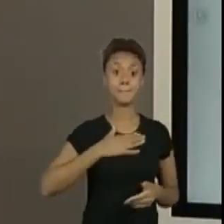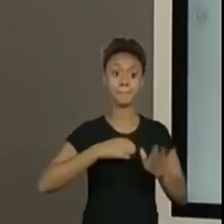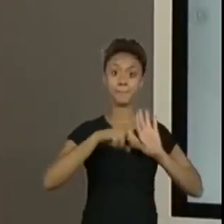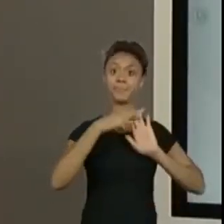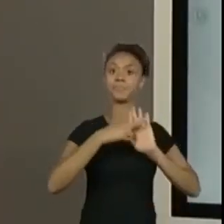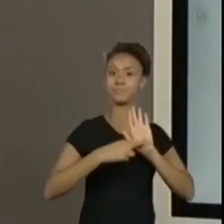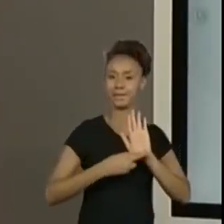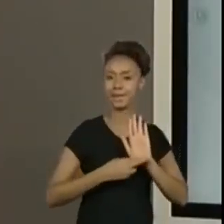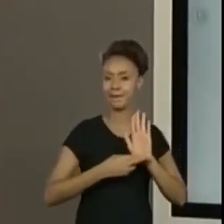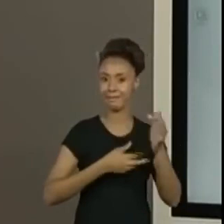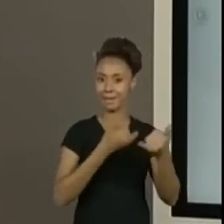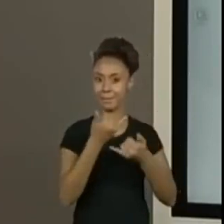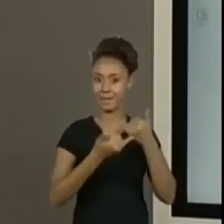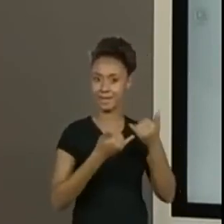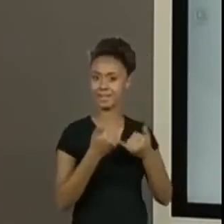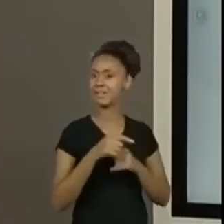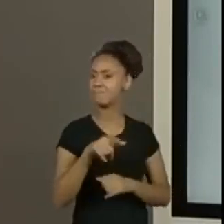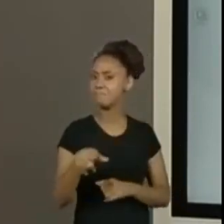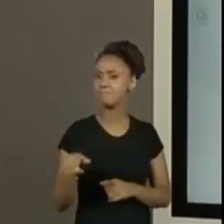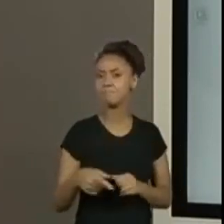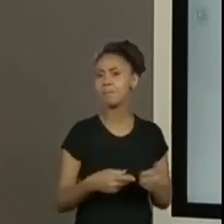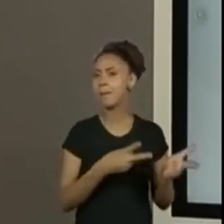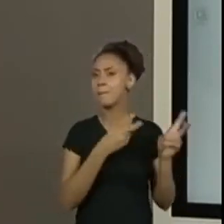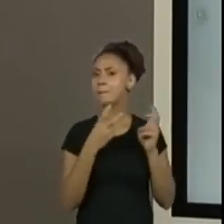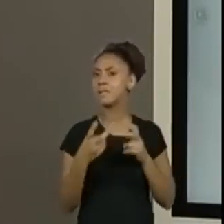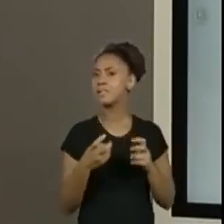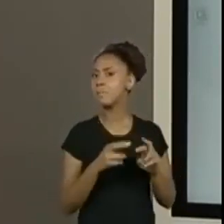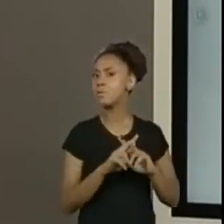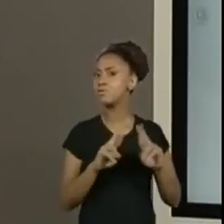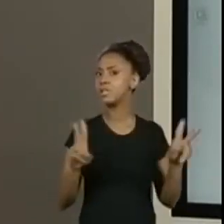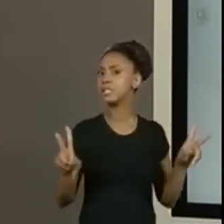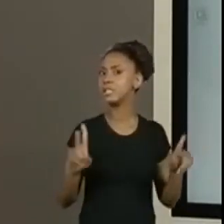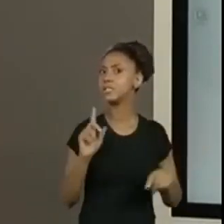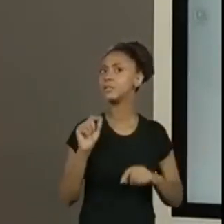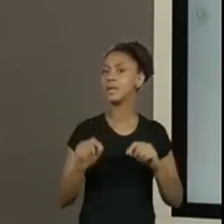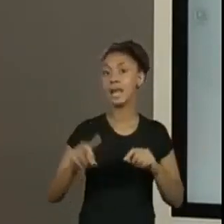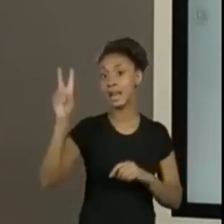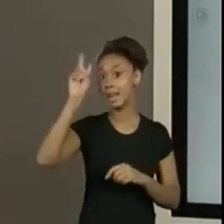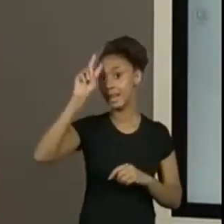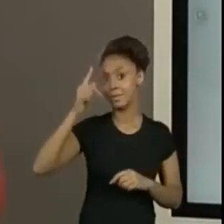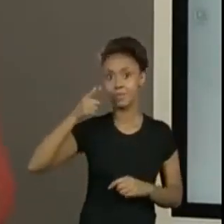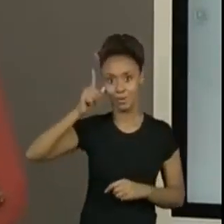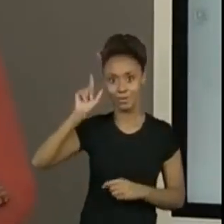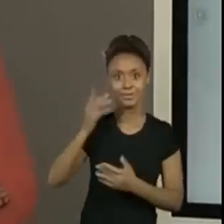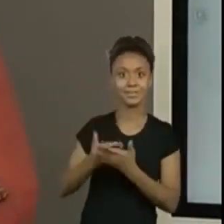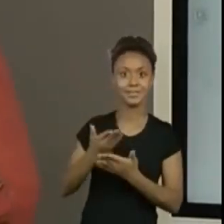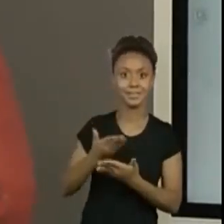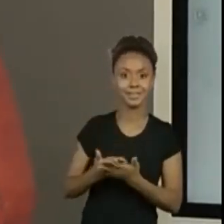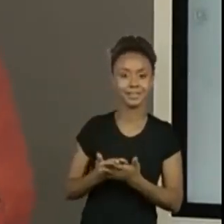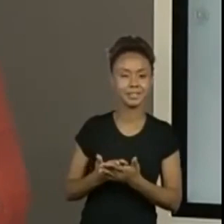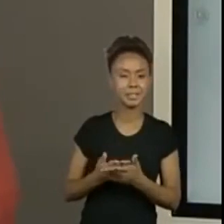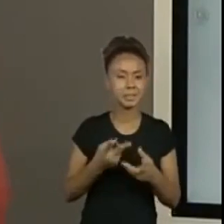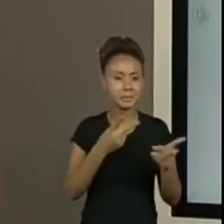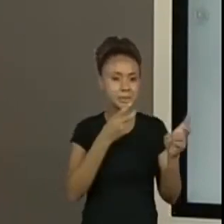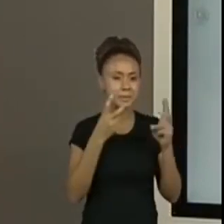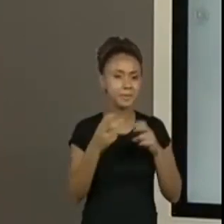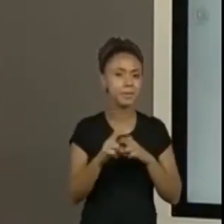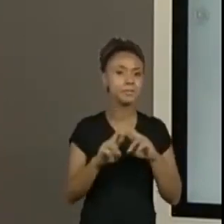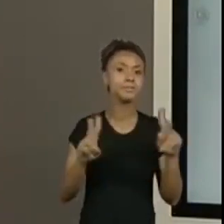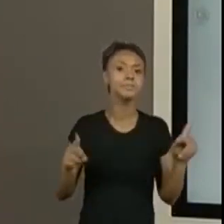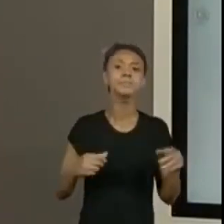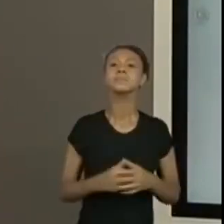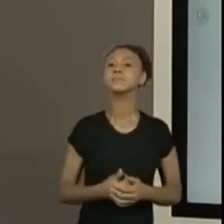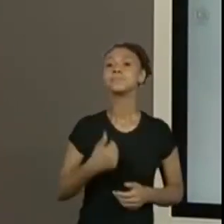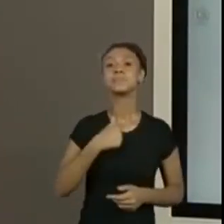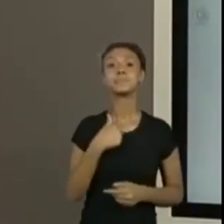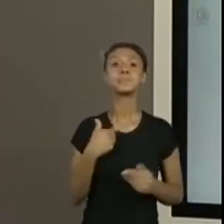regras de brincadeiras da queimada, vocês observaram alguma coisa? Lembra da aula de ontem? Vocês observaram alguma coisa? Enquanto eu